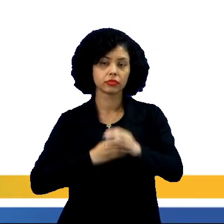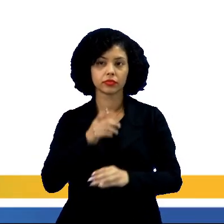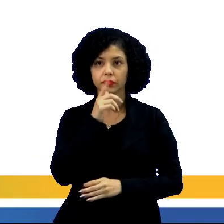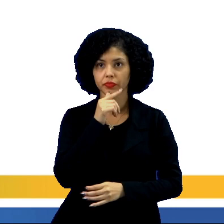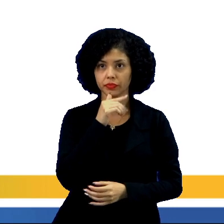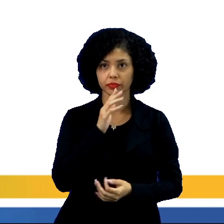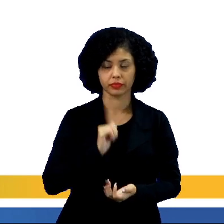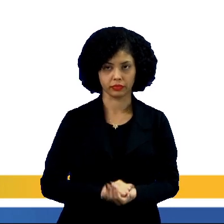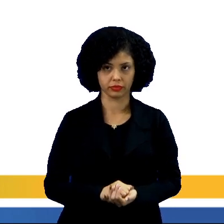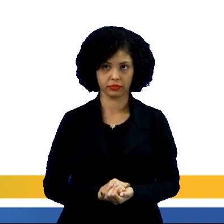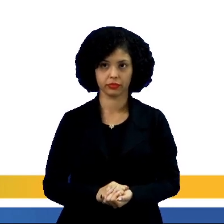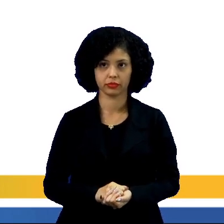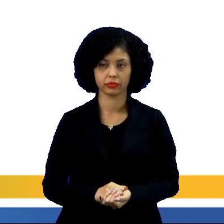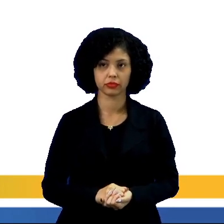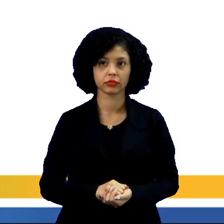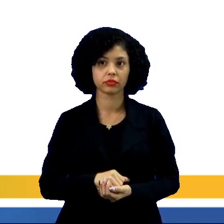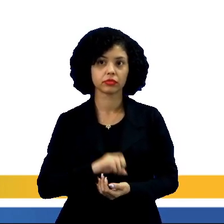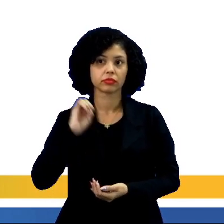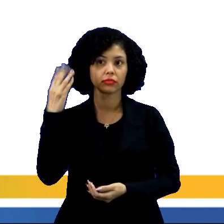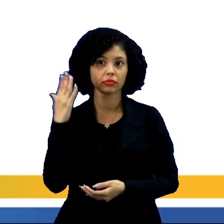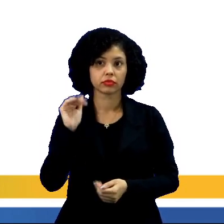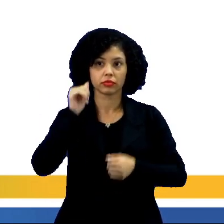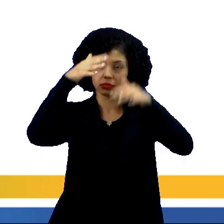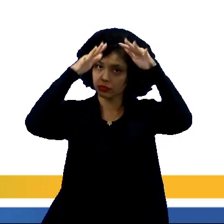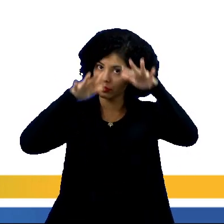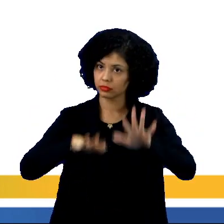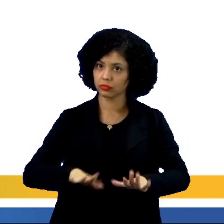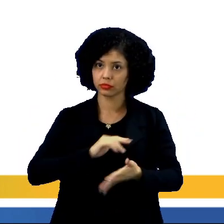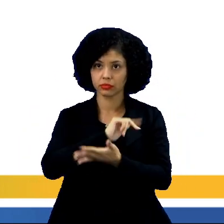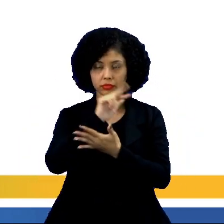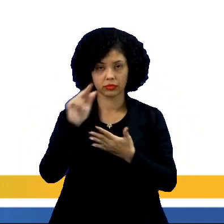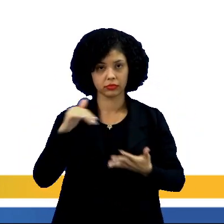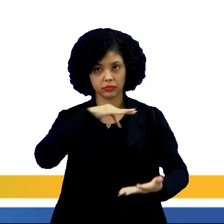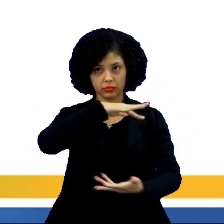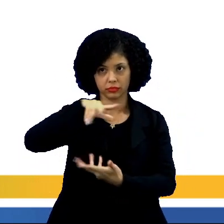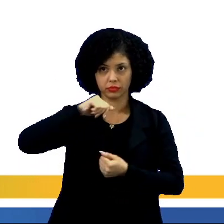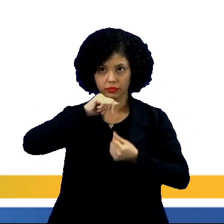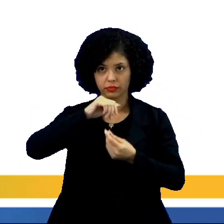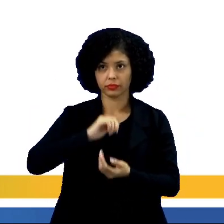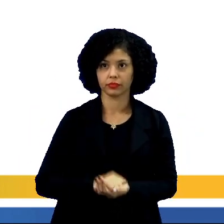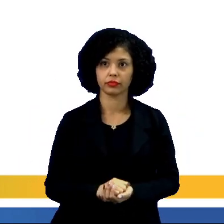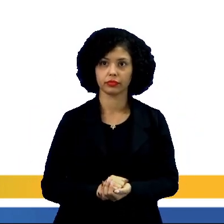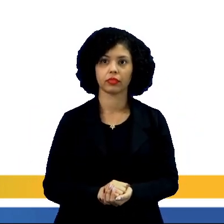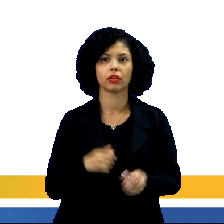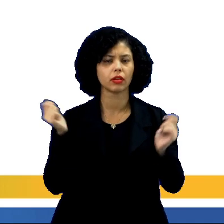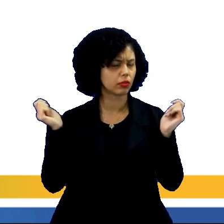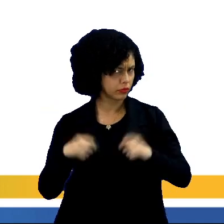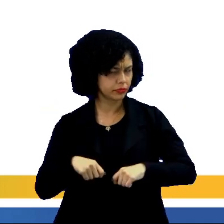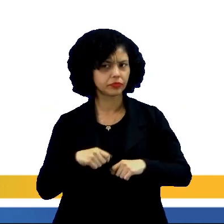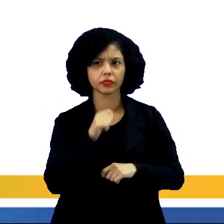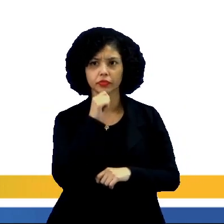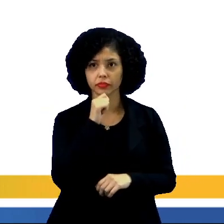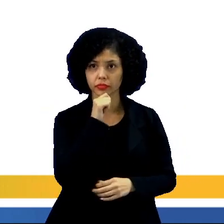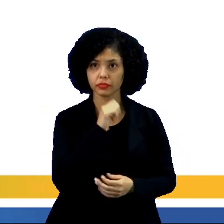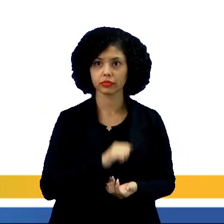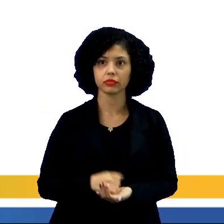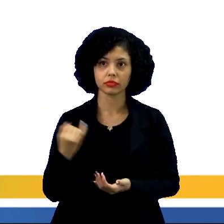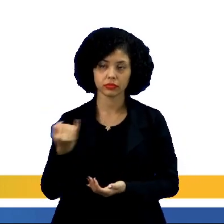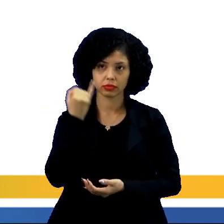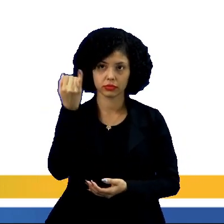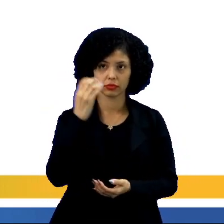O ciclo hidrológico ocorre de forma natural e diversa no planeta Terra. Ele é